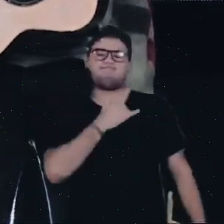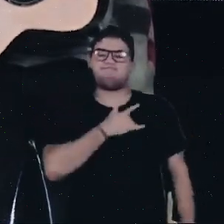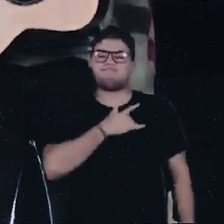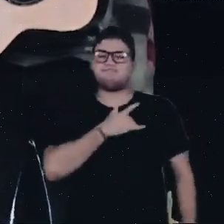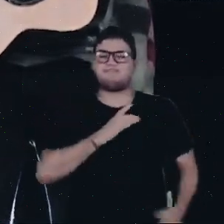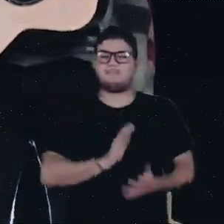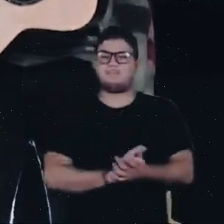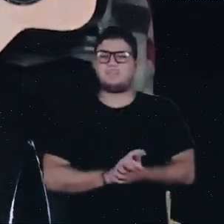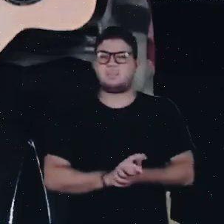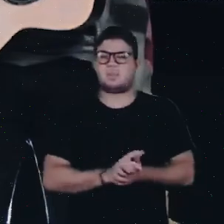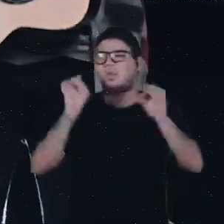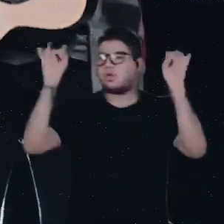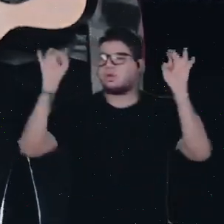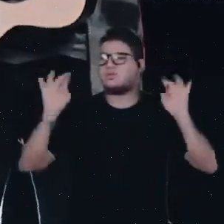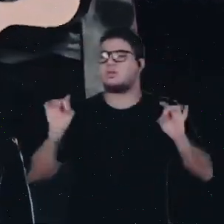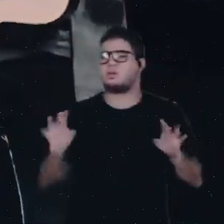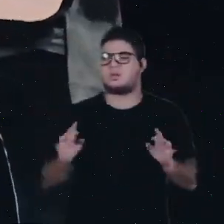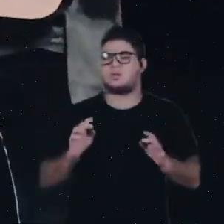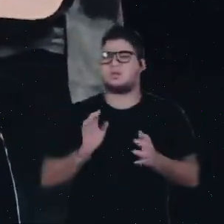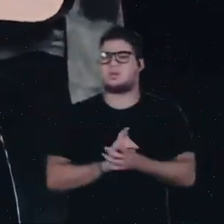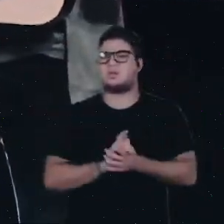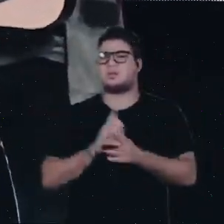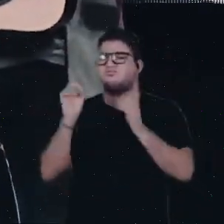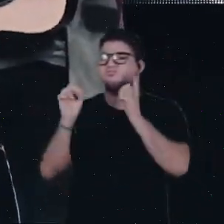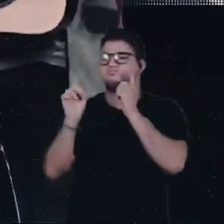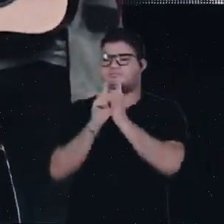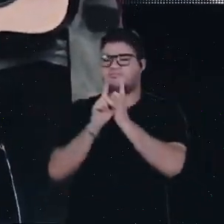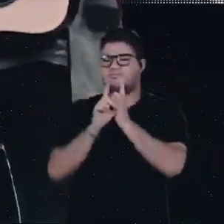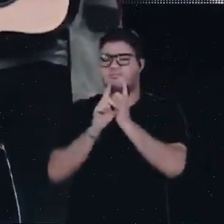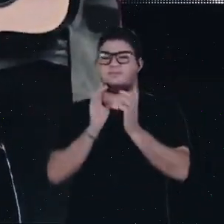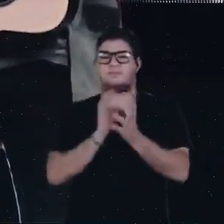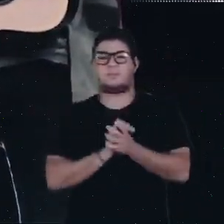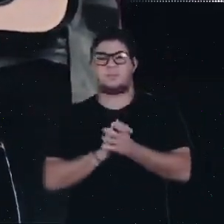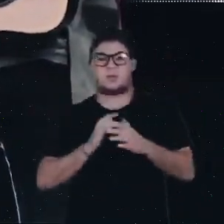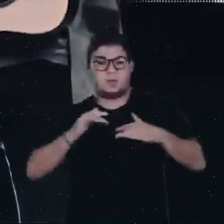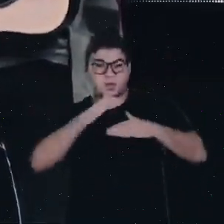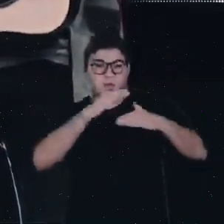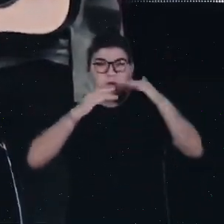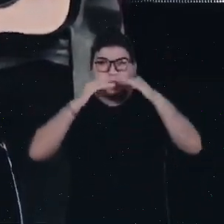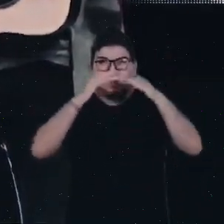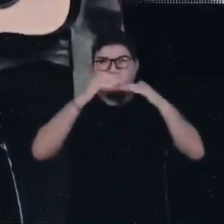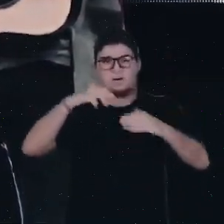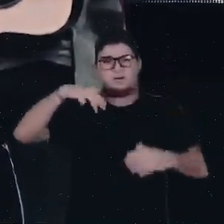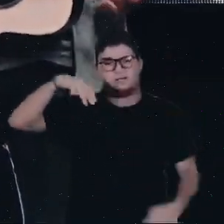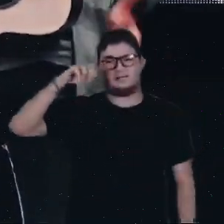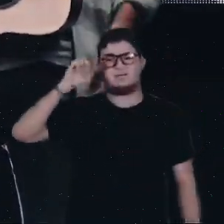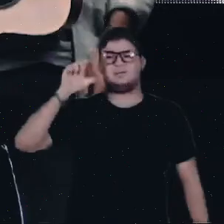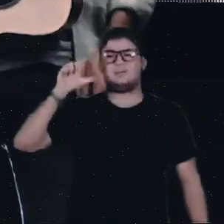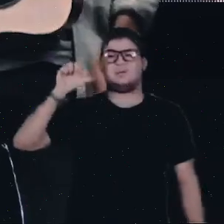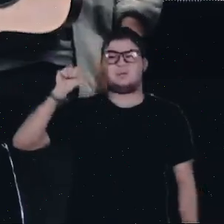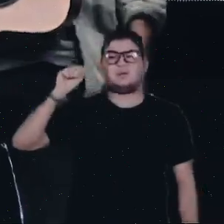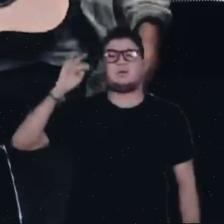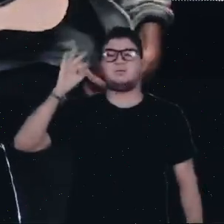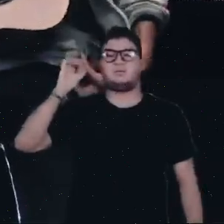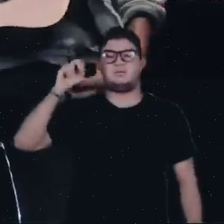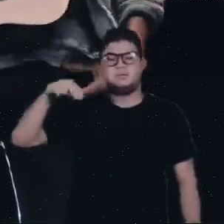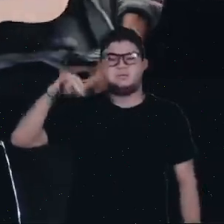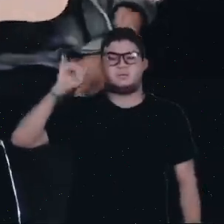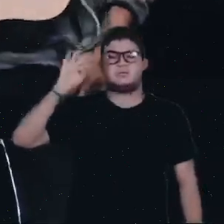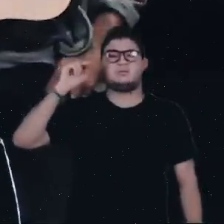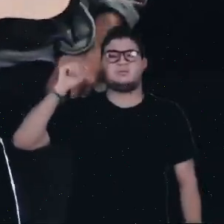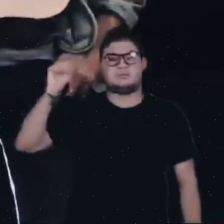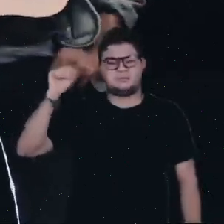Esses especialistas, eles descobriram um aumento da produção de melatonina nas pessoas que amam.